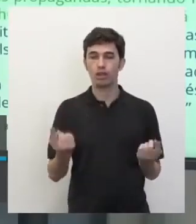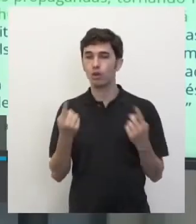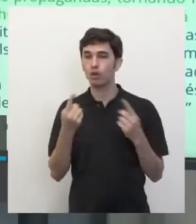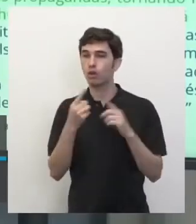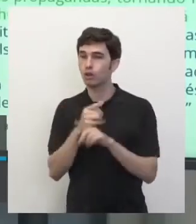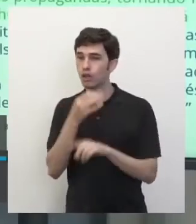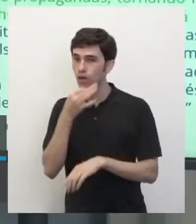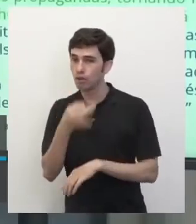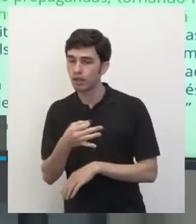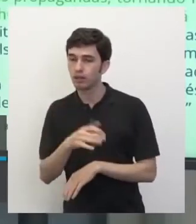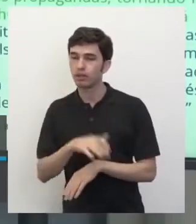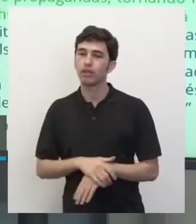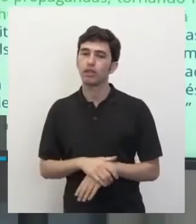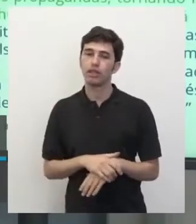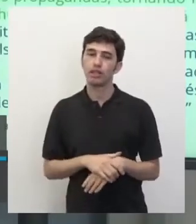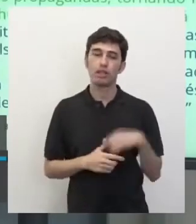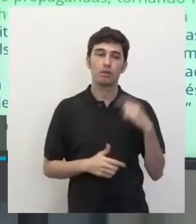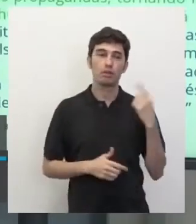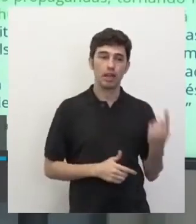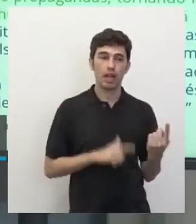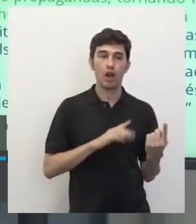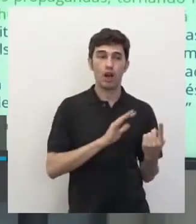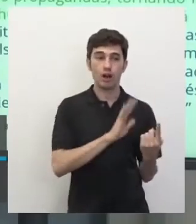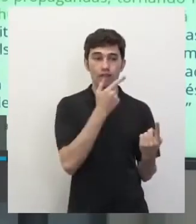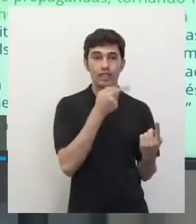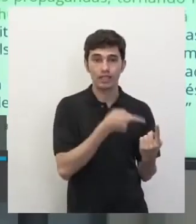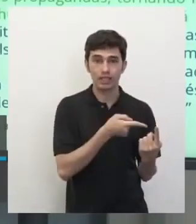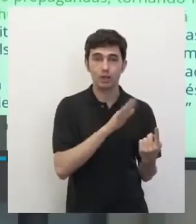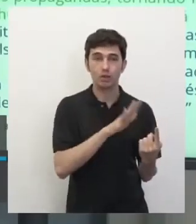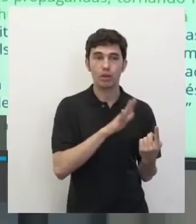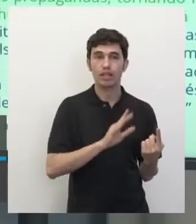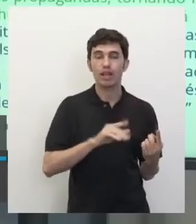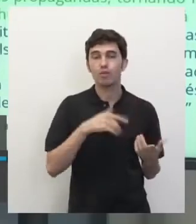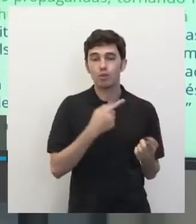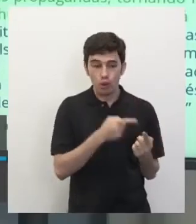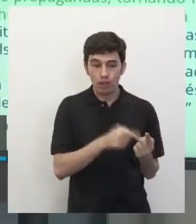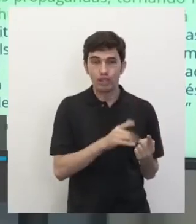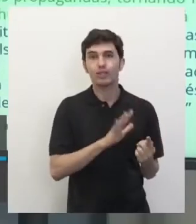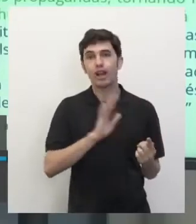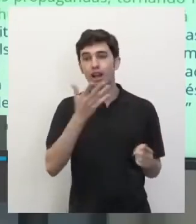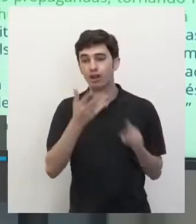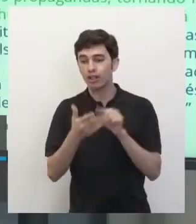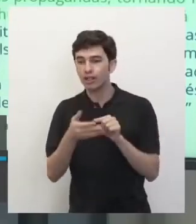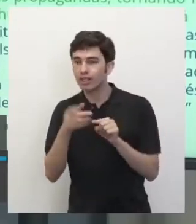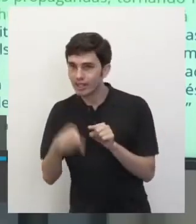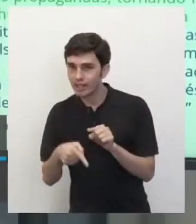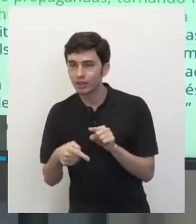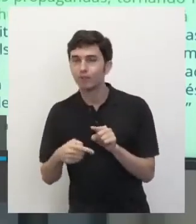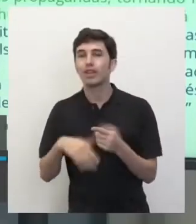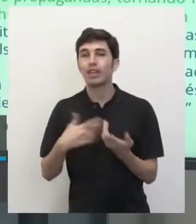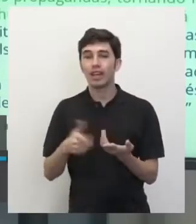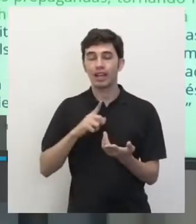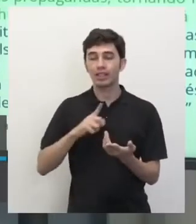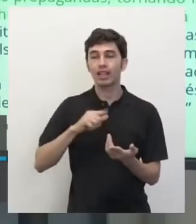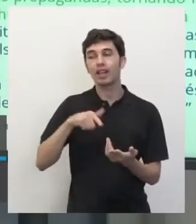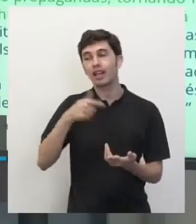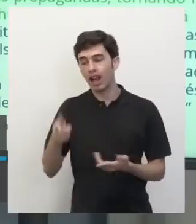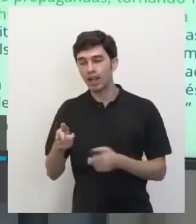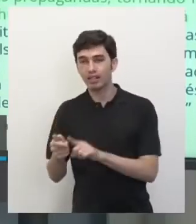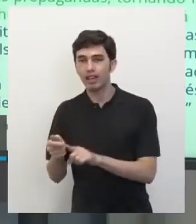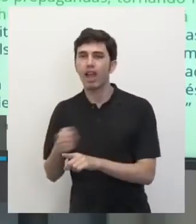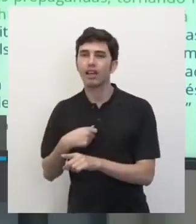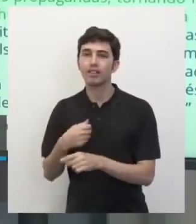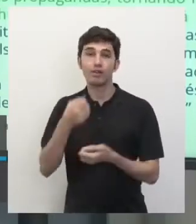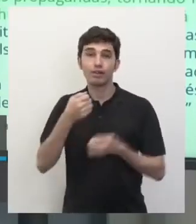mas por conta disso ocorre isso. Ela coloca a parte dos bens e tudo mais. Então, assim, muito importante vocês conseguirem identificar pelo